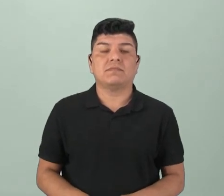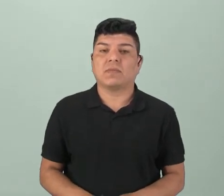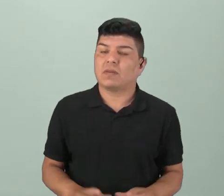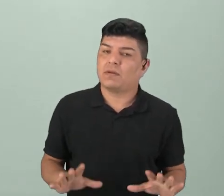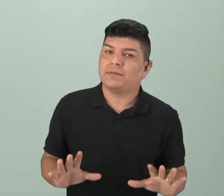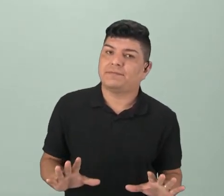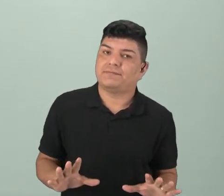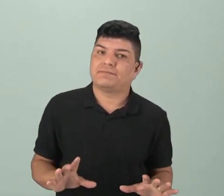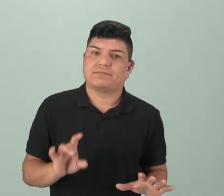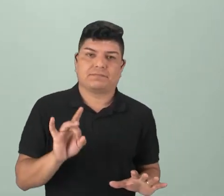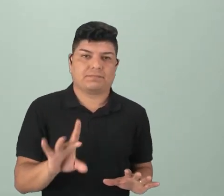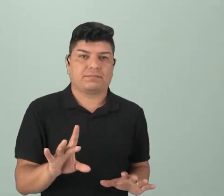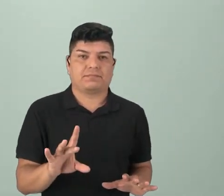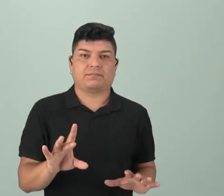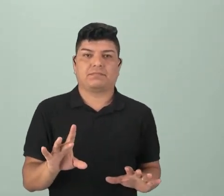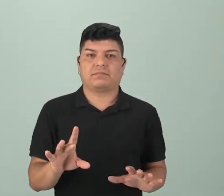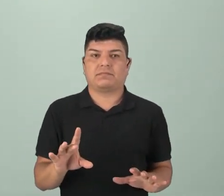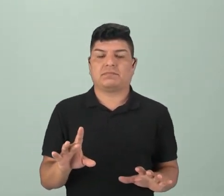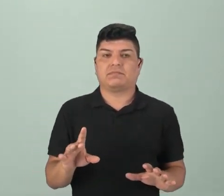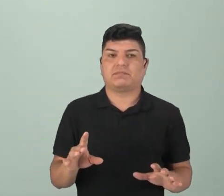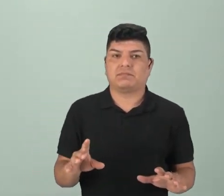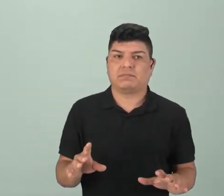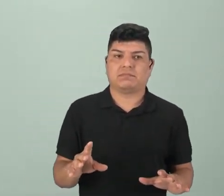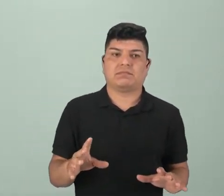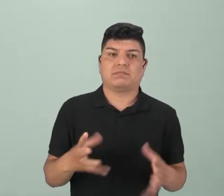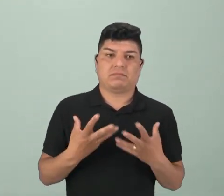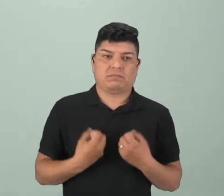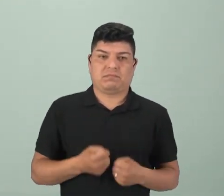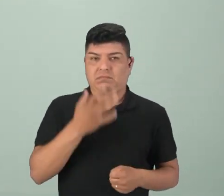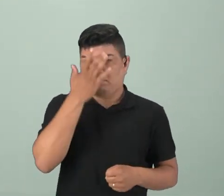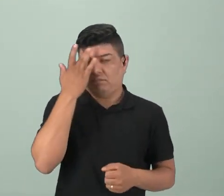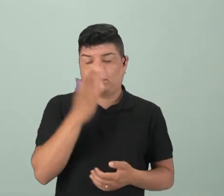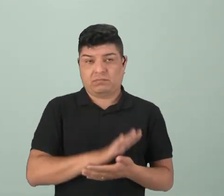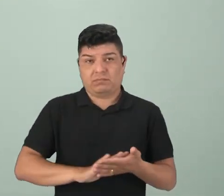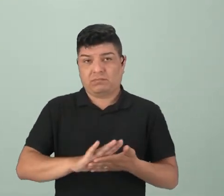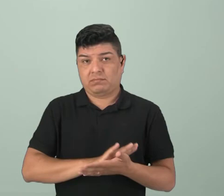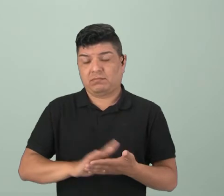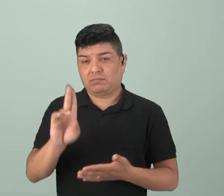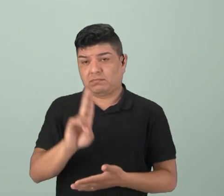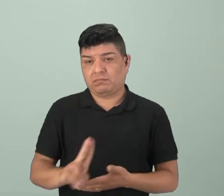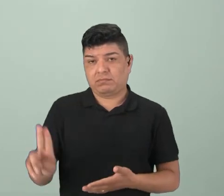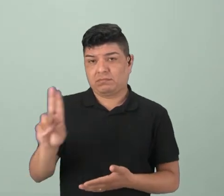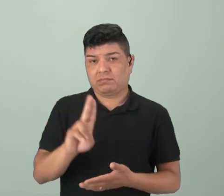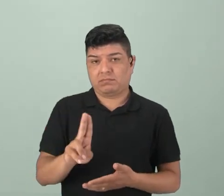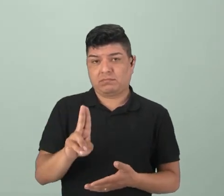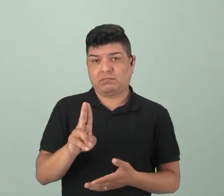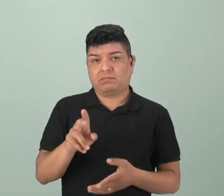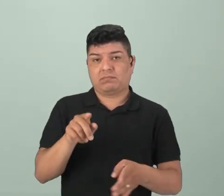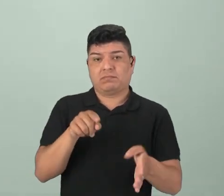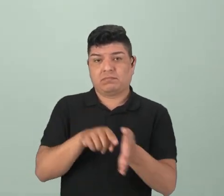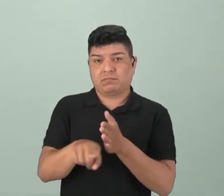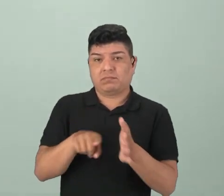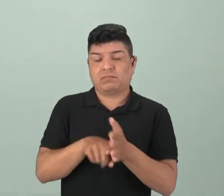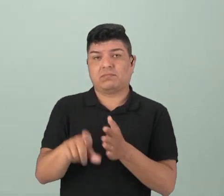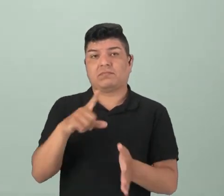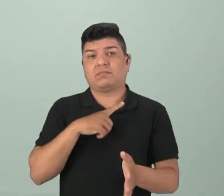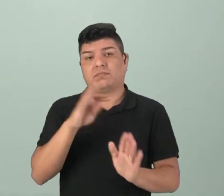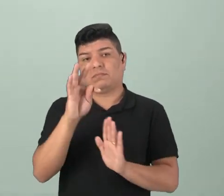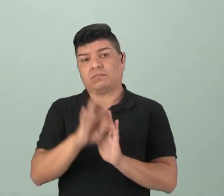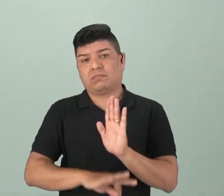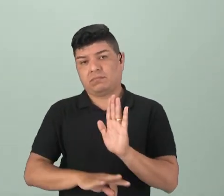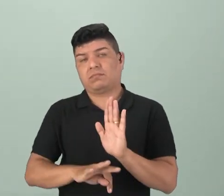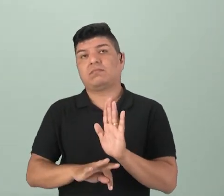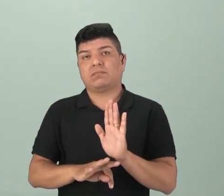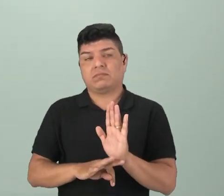necessariamente, porque não necessitamos convencer ninguém que eu não vou utilizar meus argumentos. Não, tem textos expositivos que